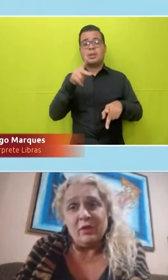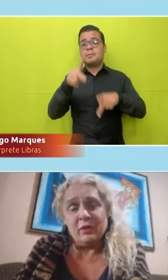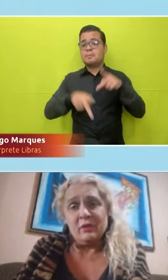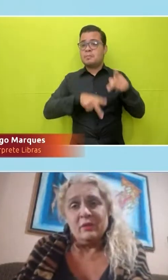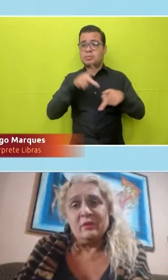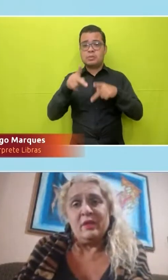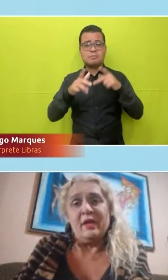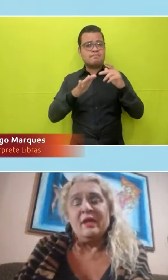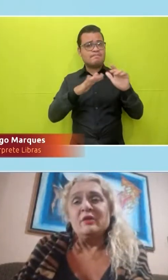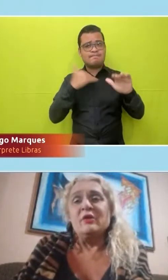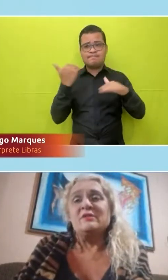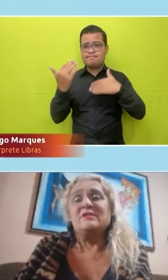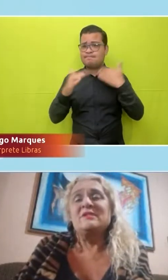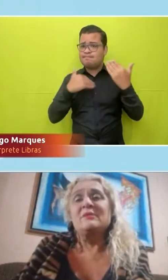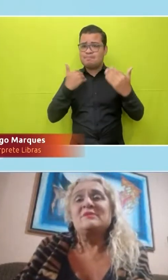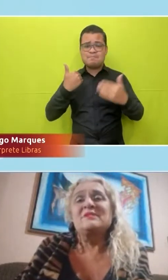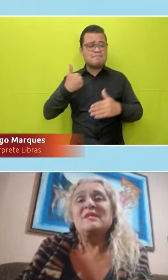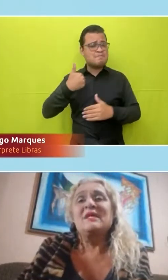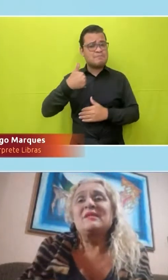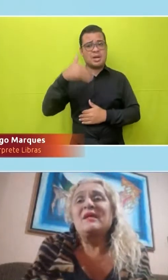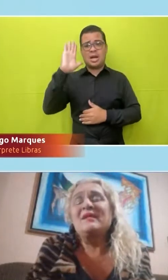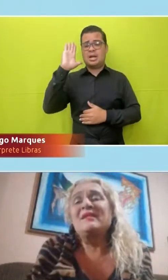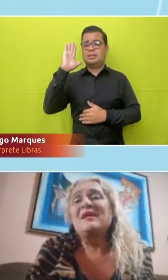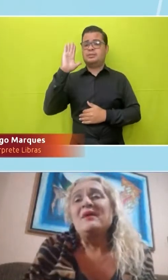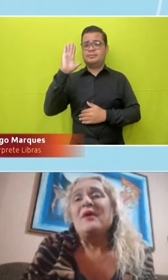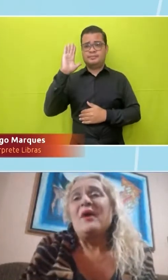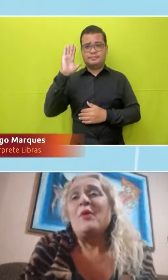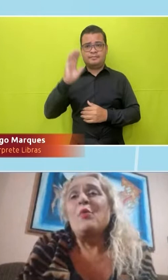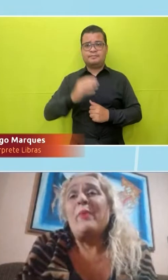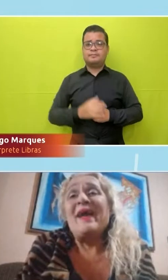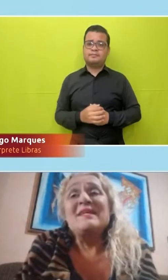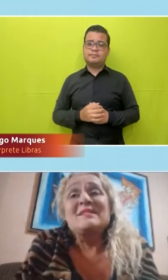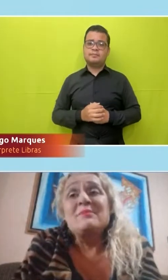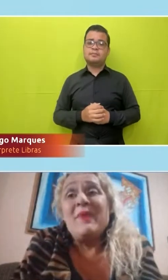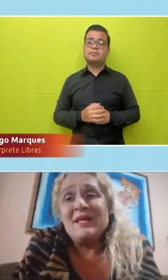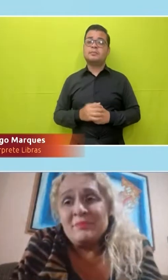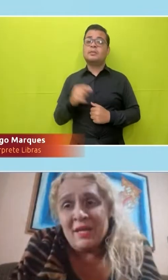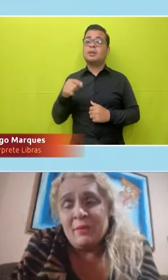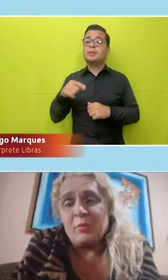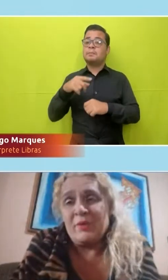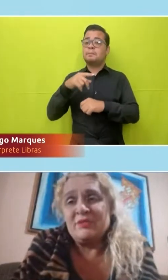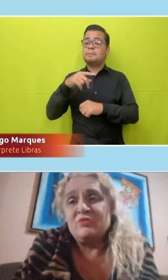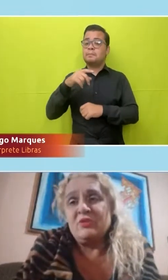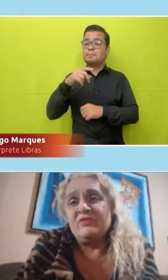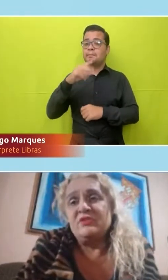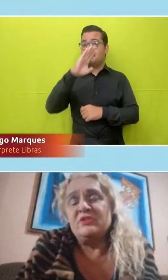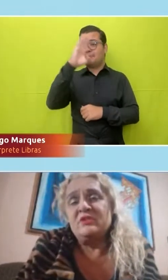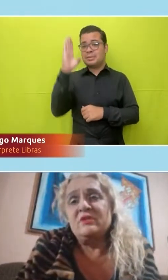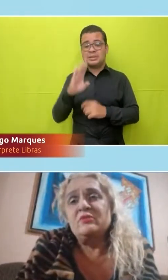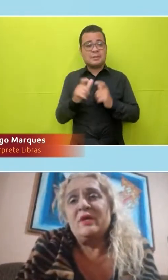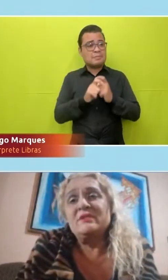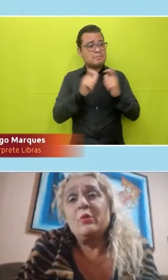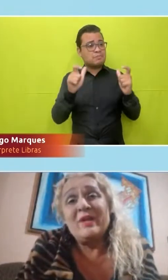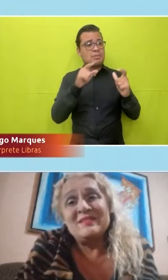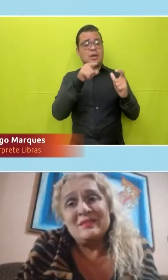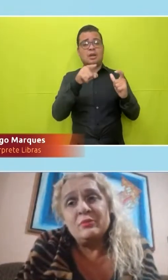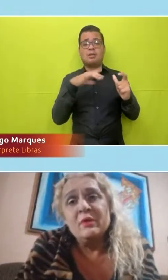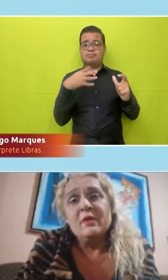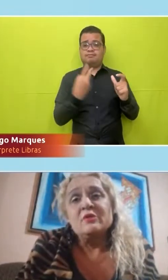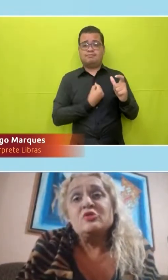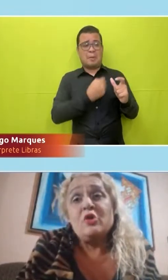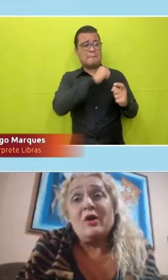morre. Né? Nós estamos assim, entre o país que mais mata a população de travestis e transexuais é o